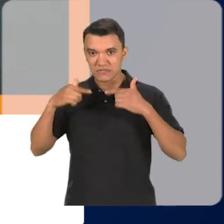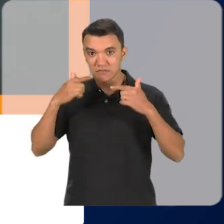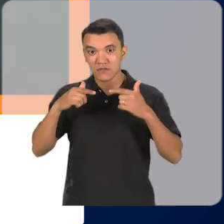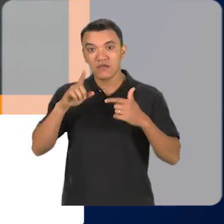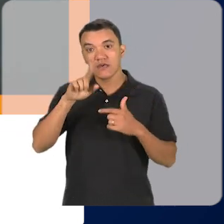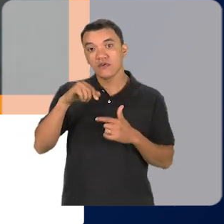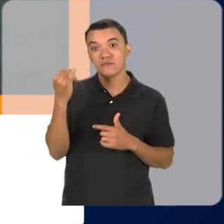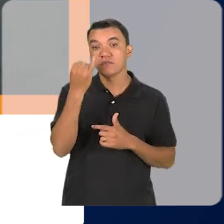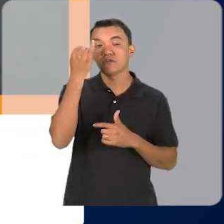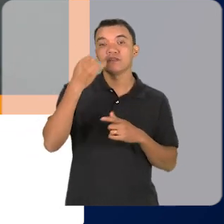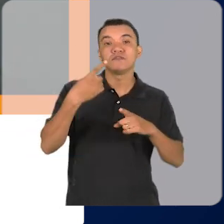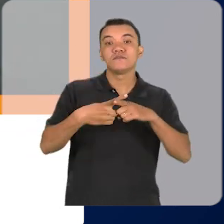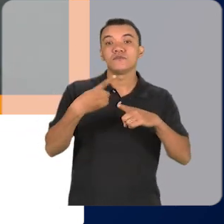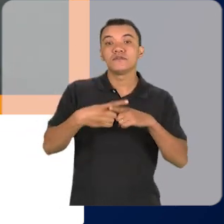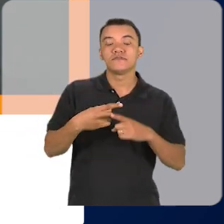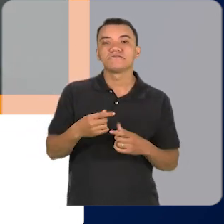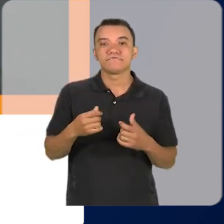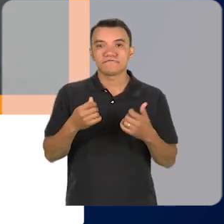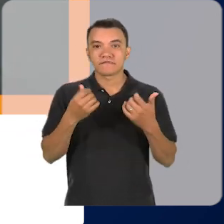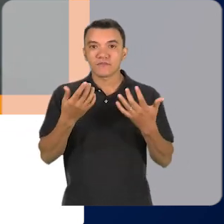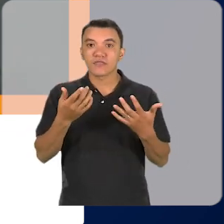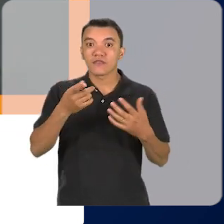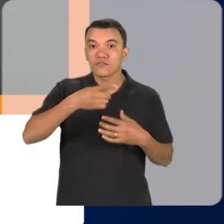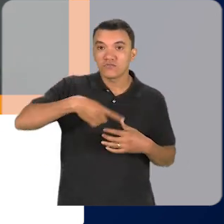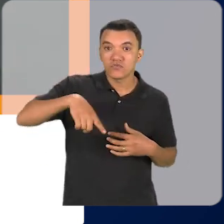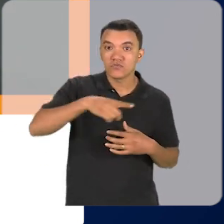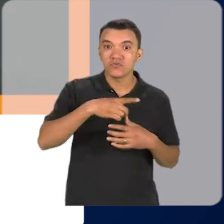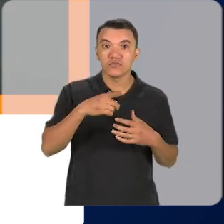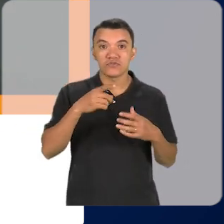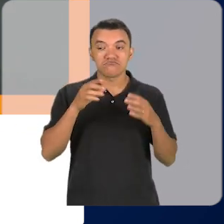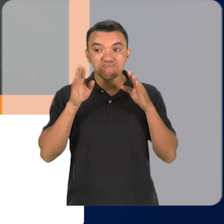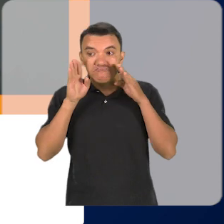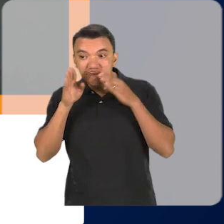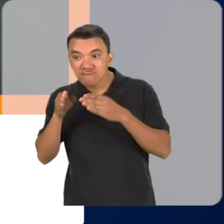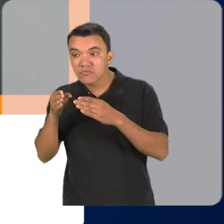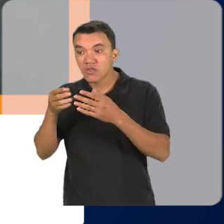nós enfatizamos a questão do patrimônio material,